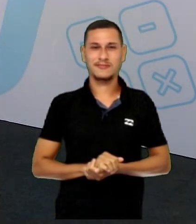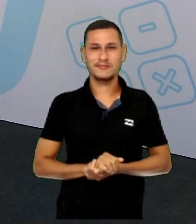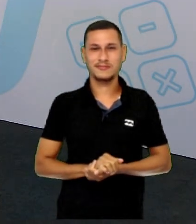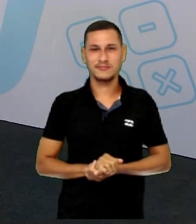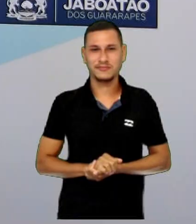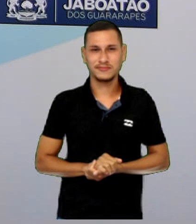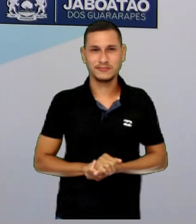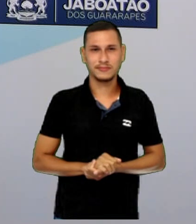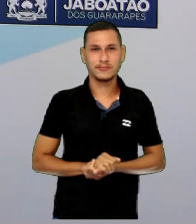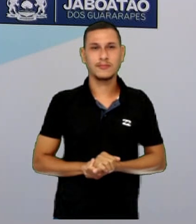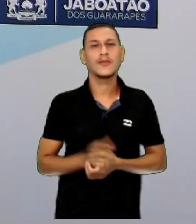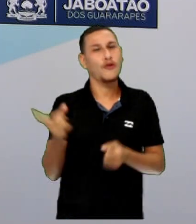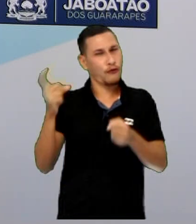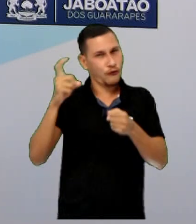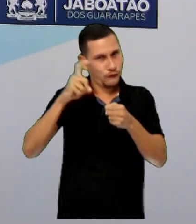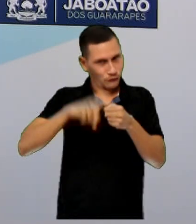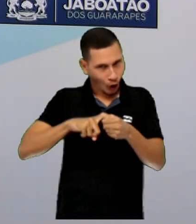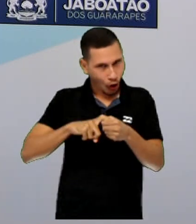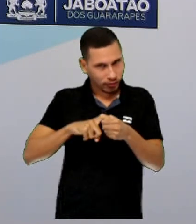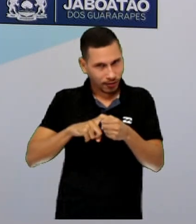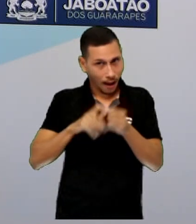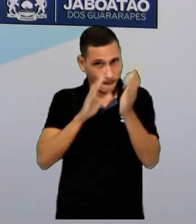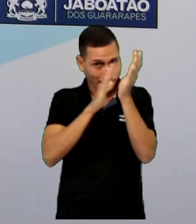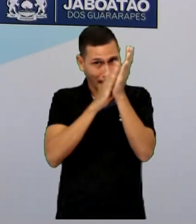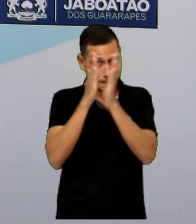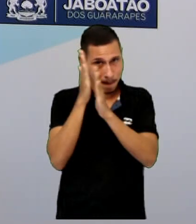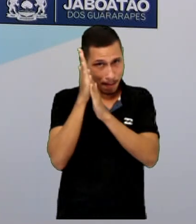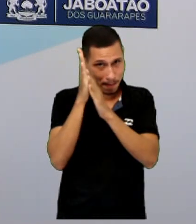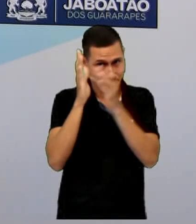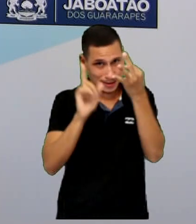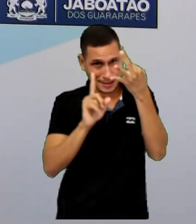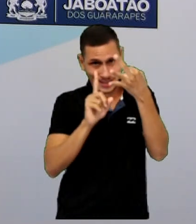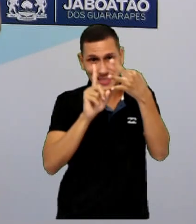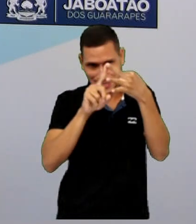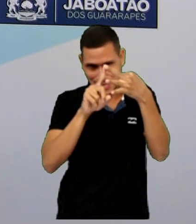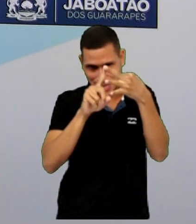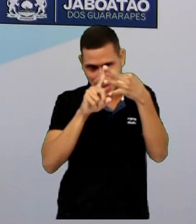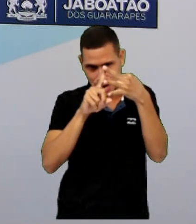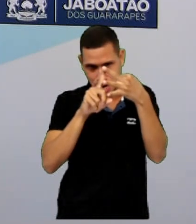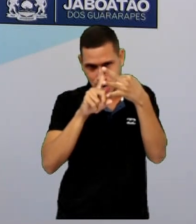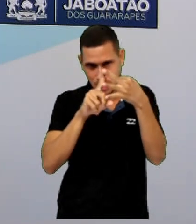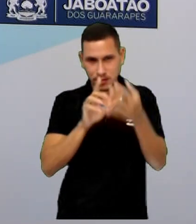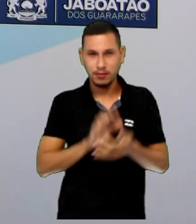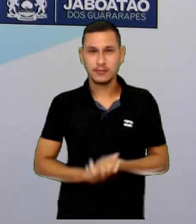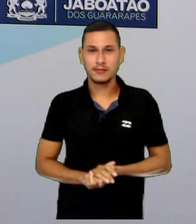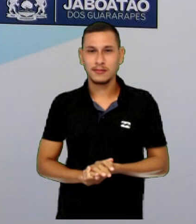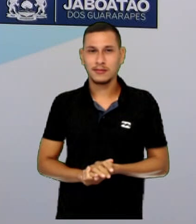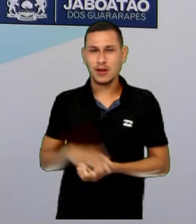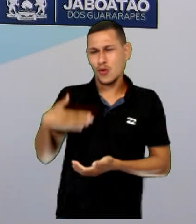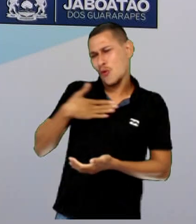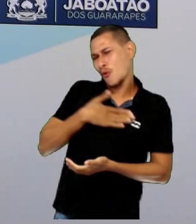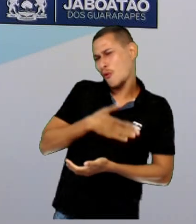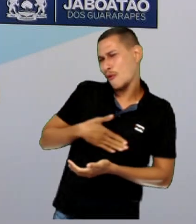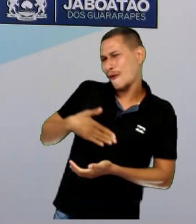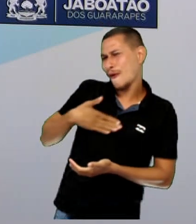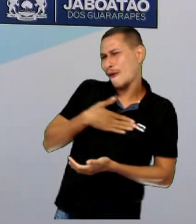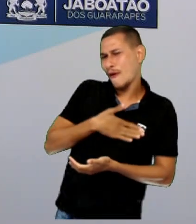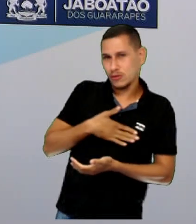R$ 500. E vai voltar para palma na terceira estrofe, tá? É tão gostoso, mora